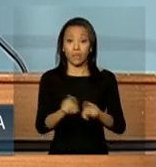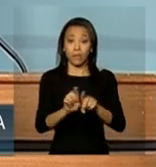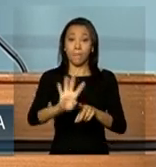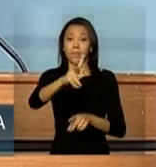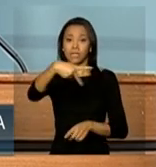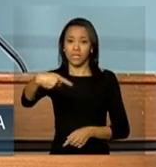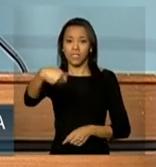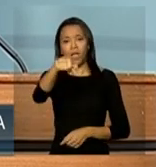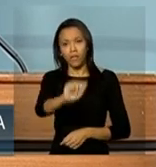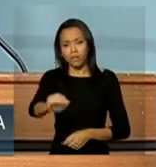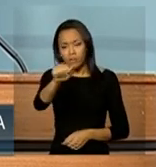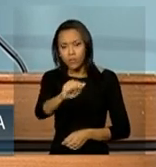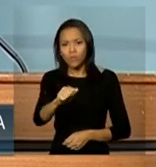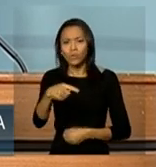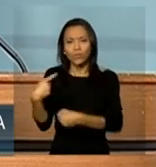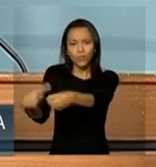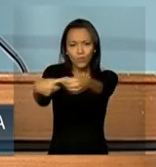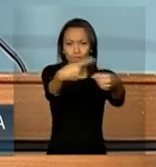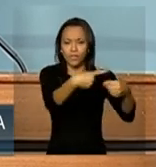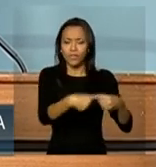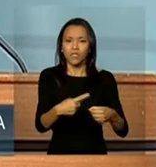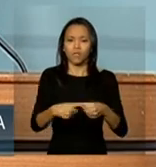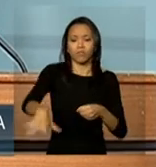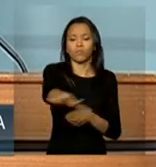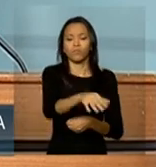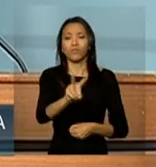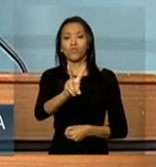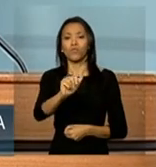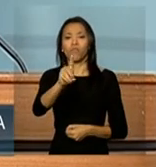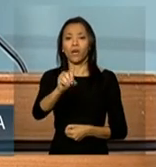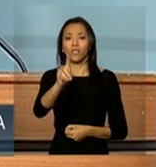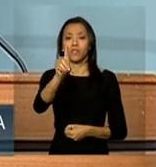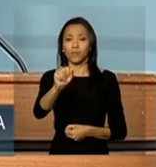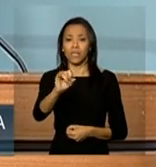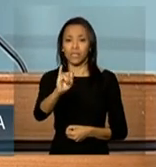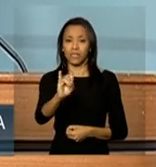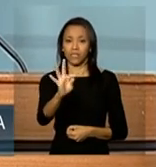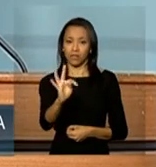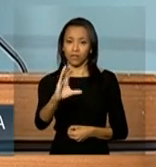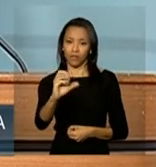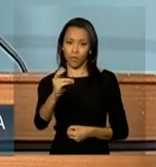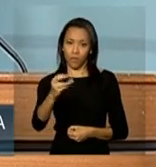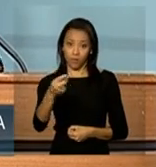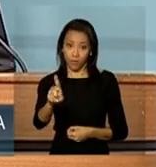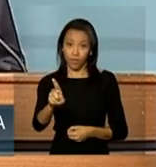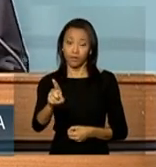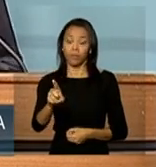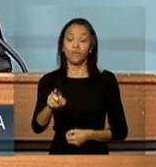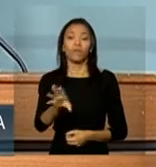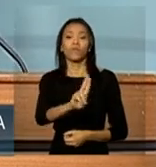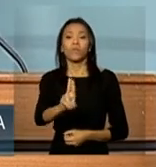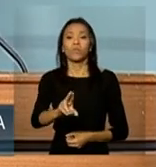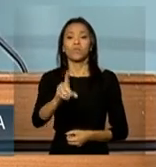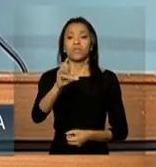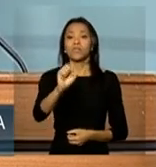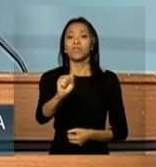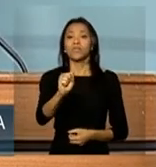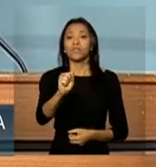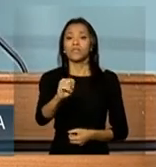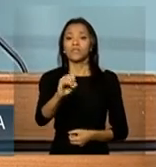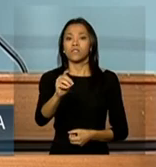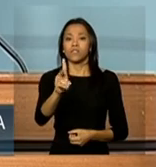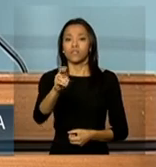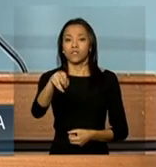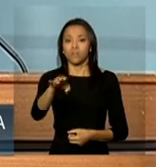Presidente da Associação dos Municípios do Vale do Taquari e prefeito de Arroio do Meio, Sidney